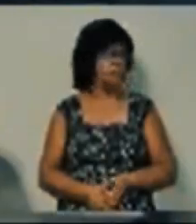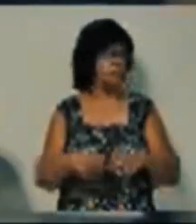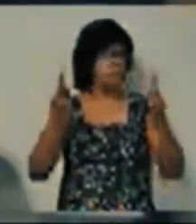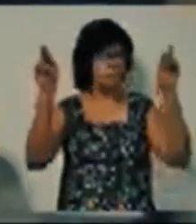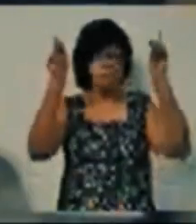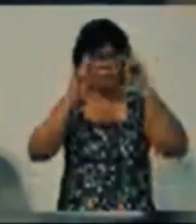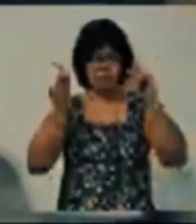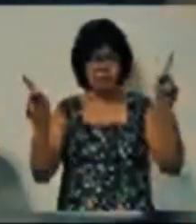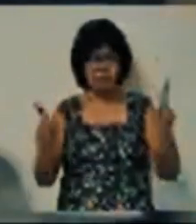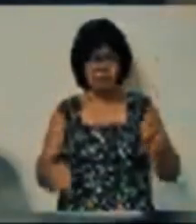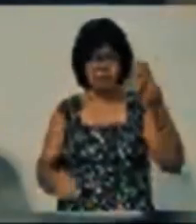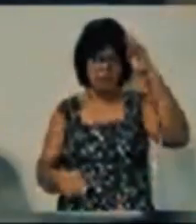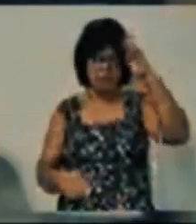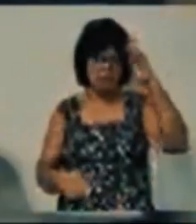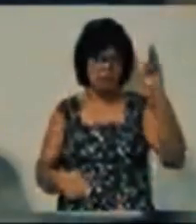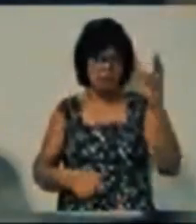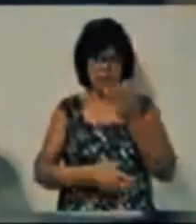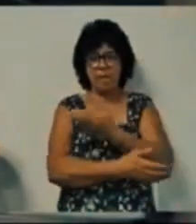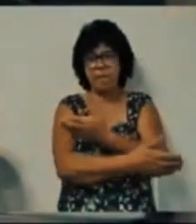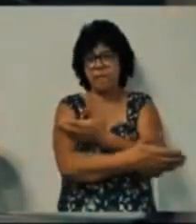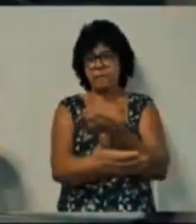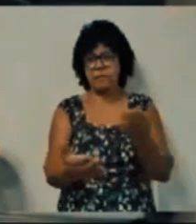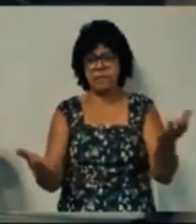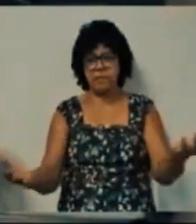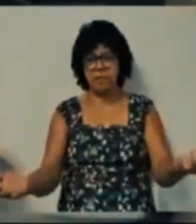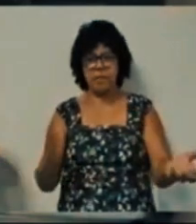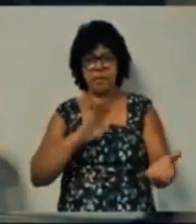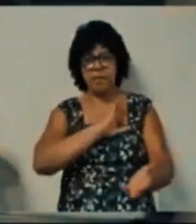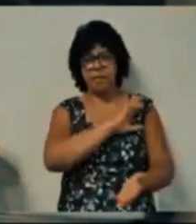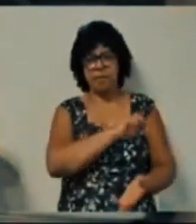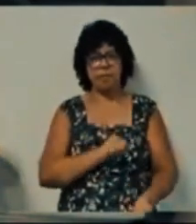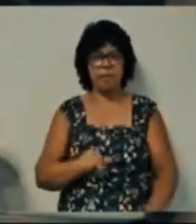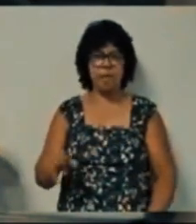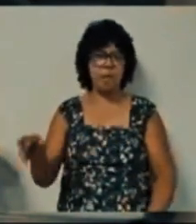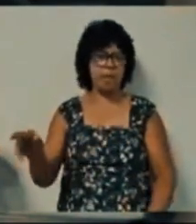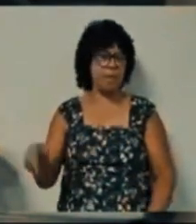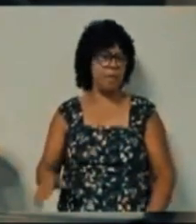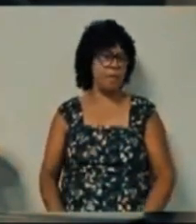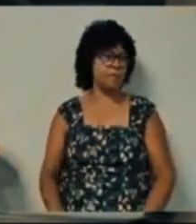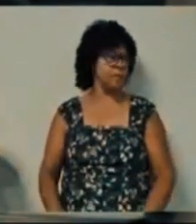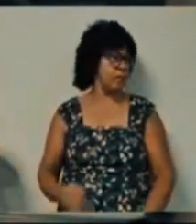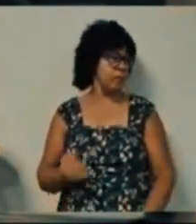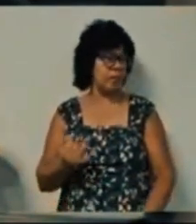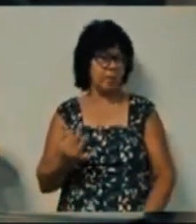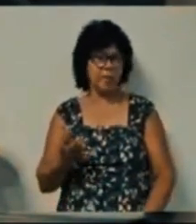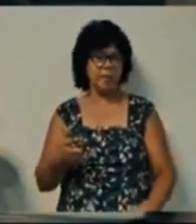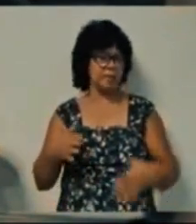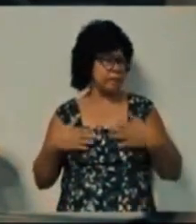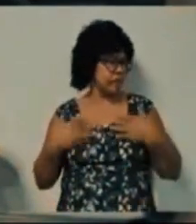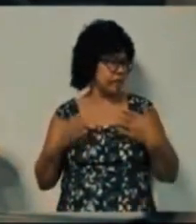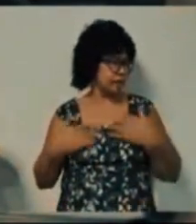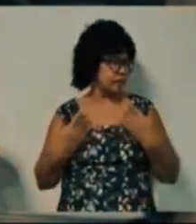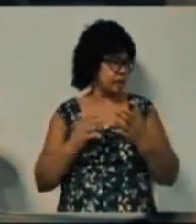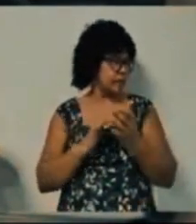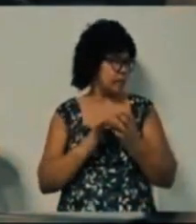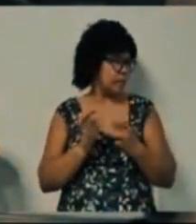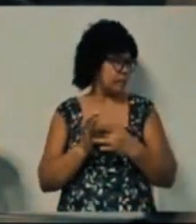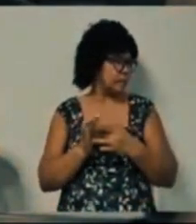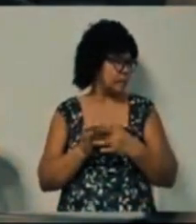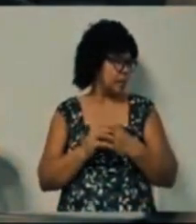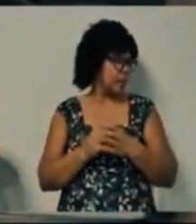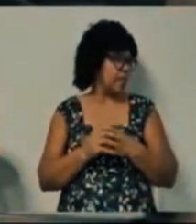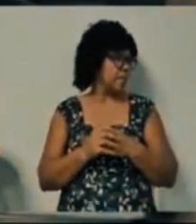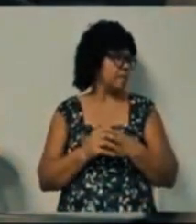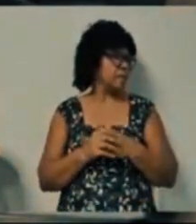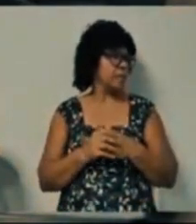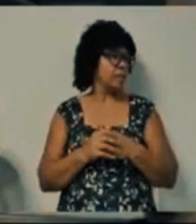paz do Senhor, meus amados irmãos. Amém. Quantos estão alegres no Senhor? Amém. Você pode ter chegado